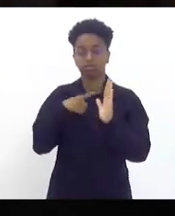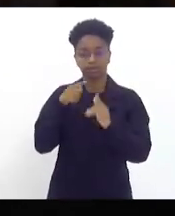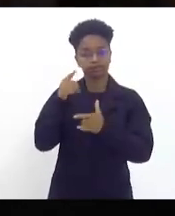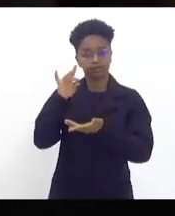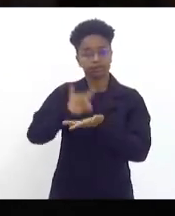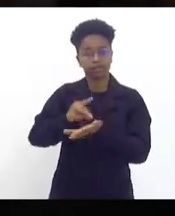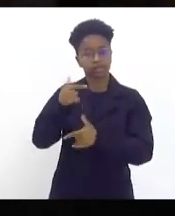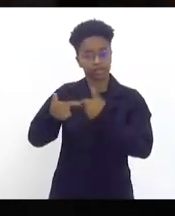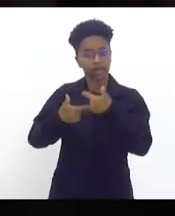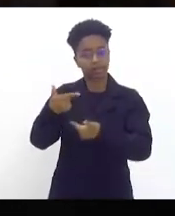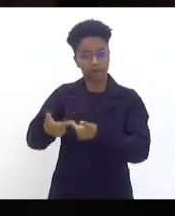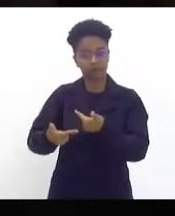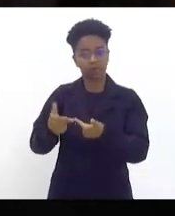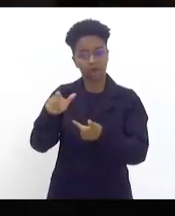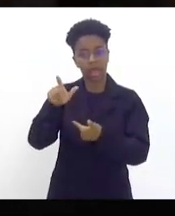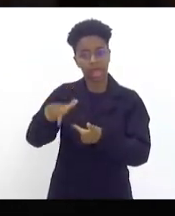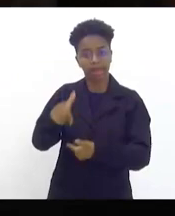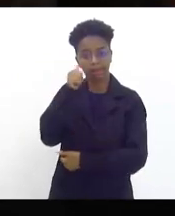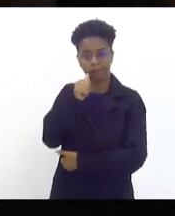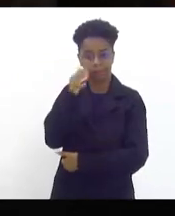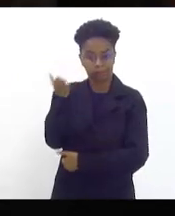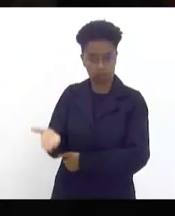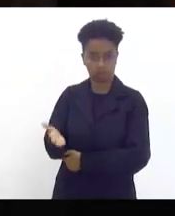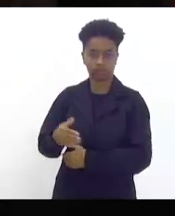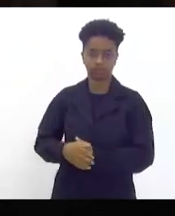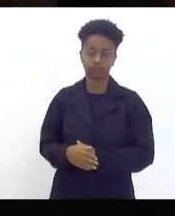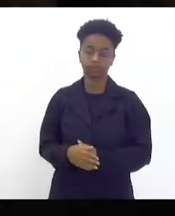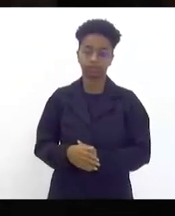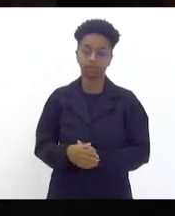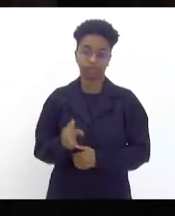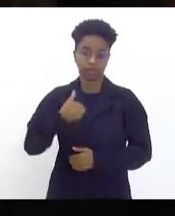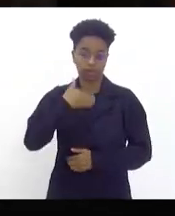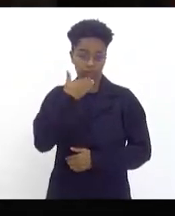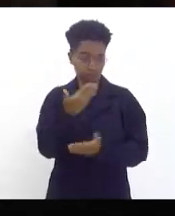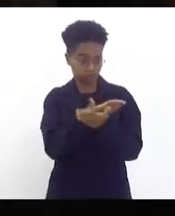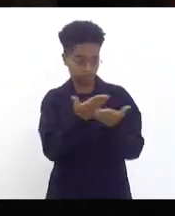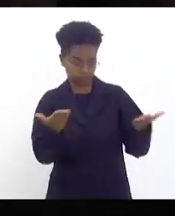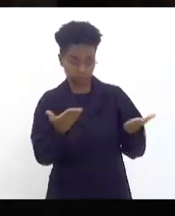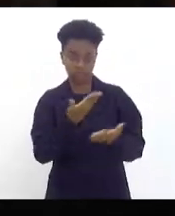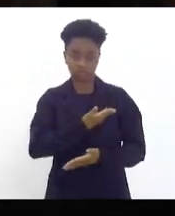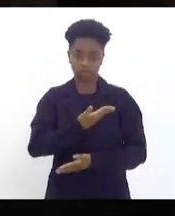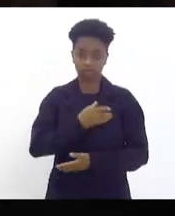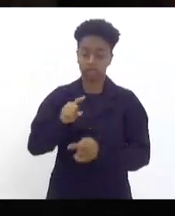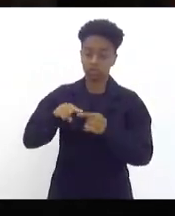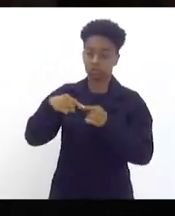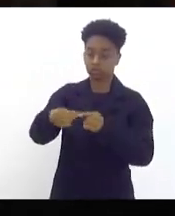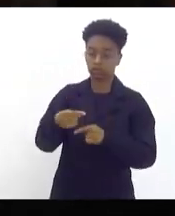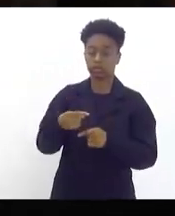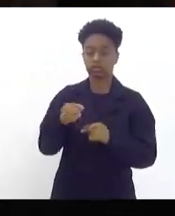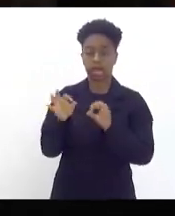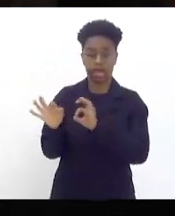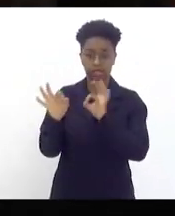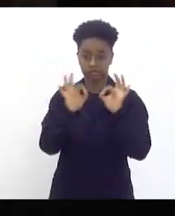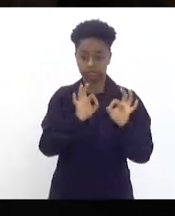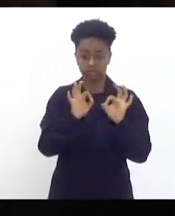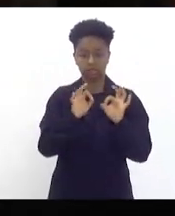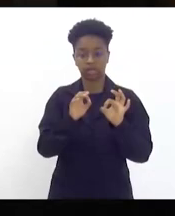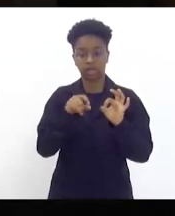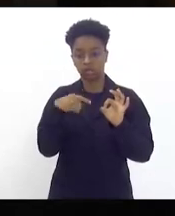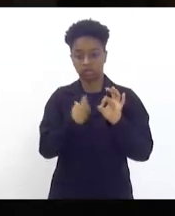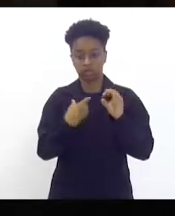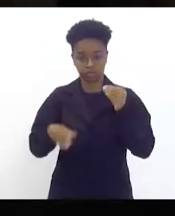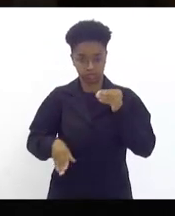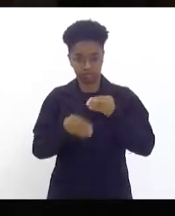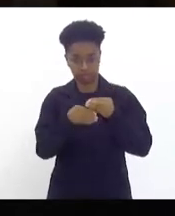trabalho invisível é o trabalho feminino eu faço esse apelo aqui hoje nobres colegas que quando forem apreciar a emenda que o nosso projeto